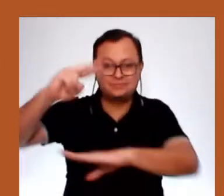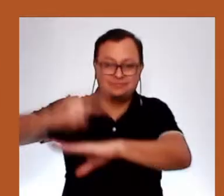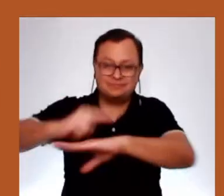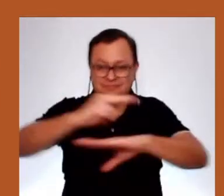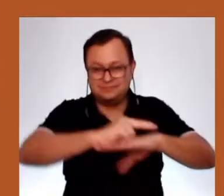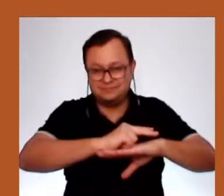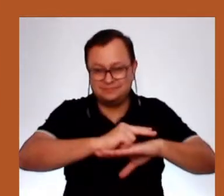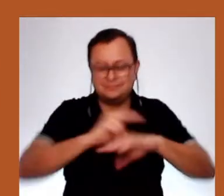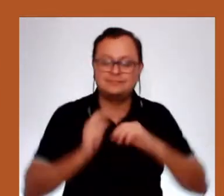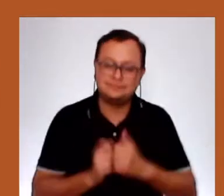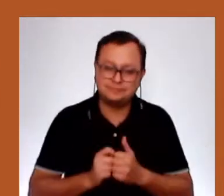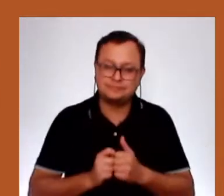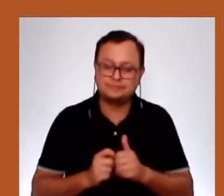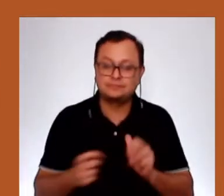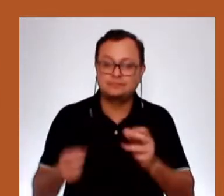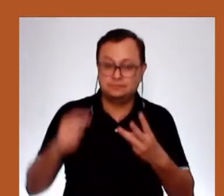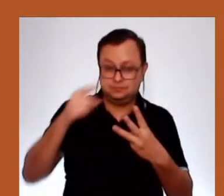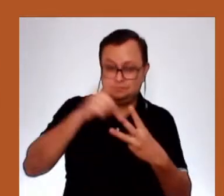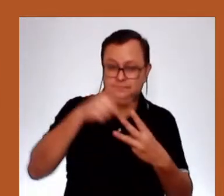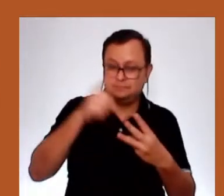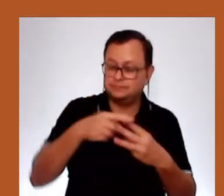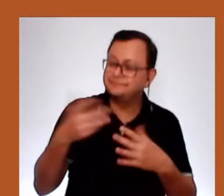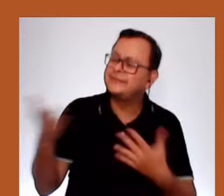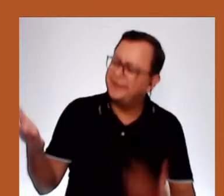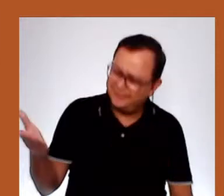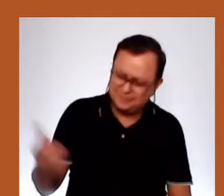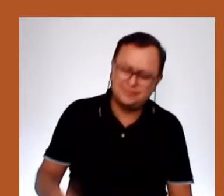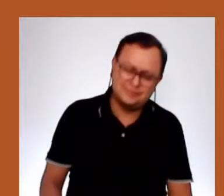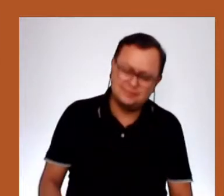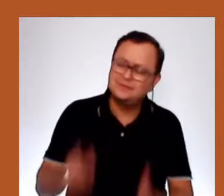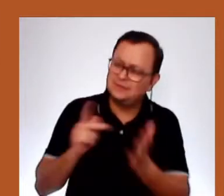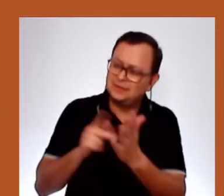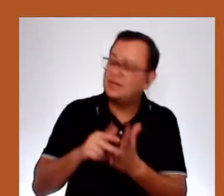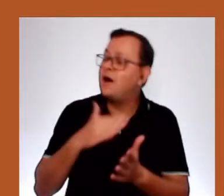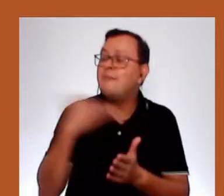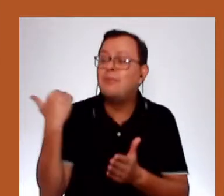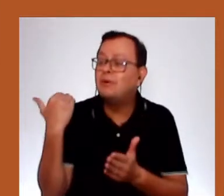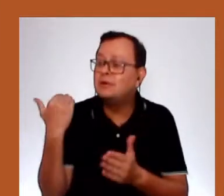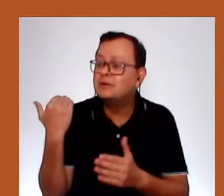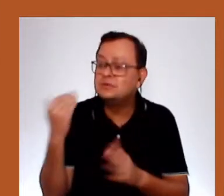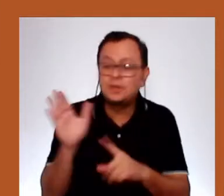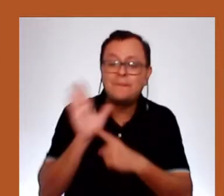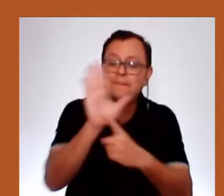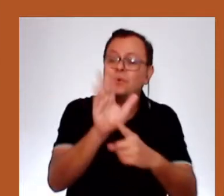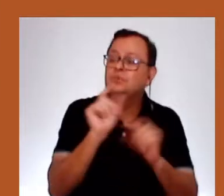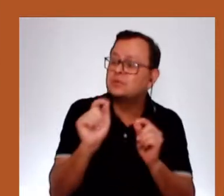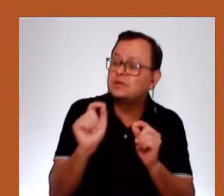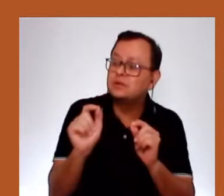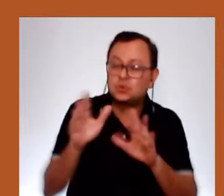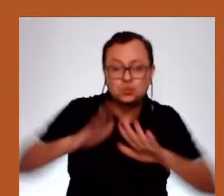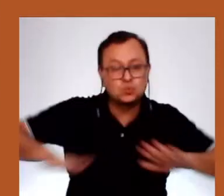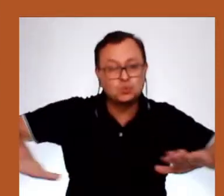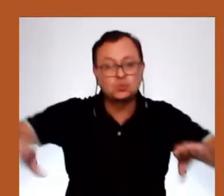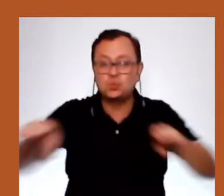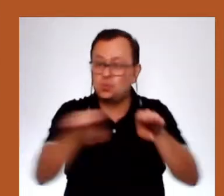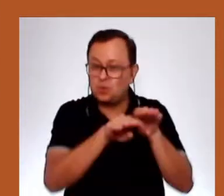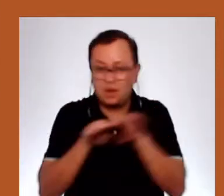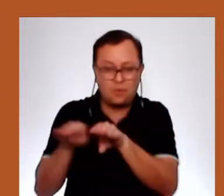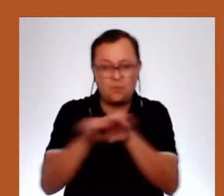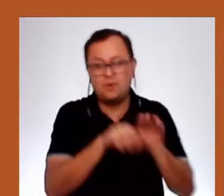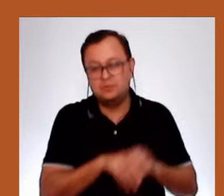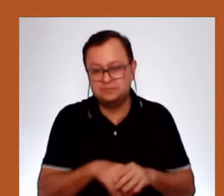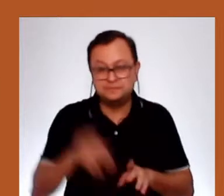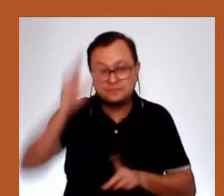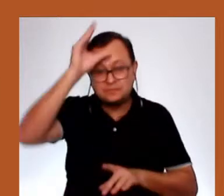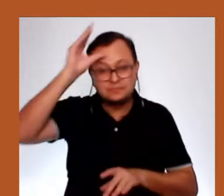A própria morte, ela nivela todo mundo. Ela nivela todo mundo, exato. A morte nivela todo mundo. Gente, infelizmente,